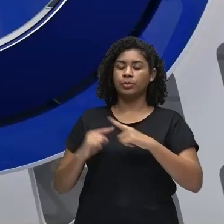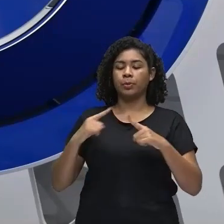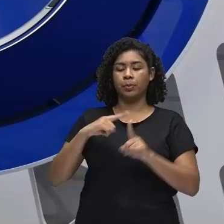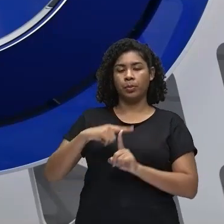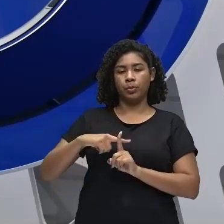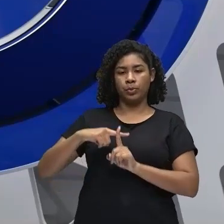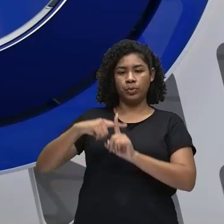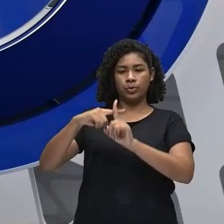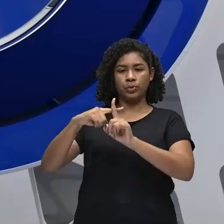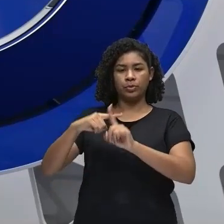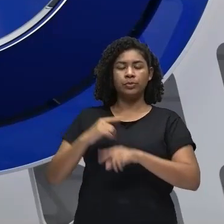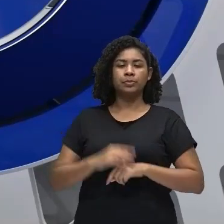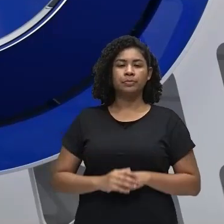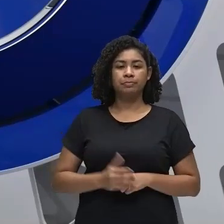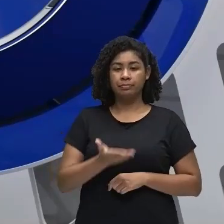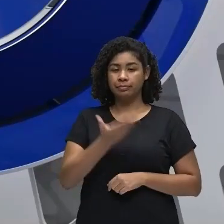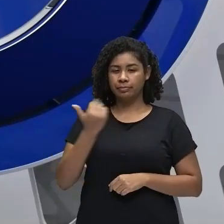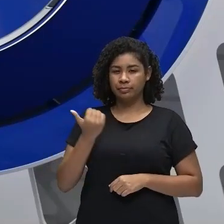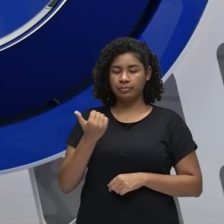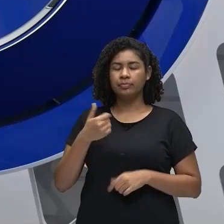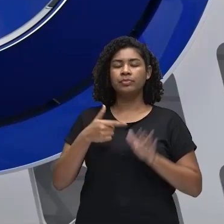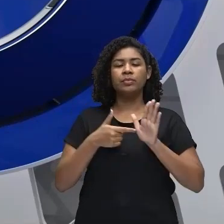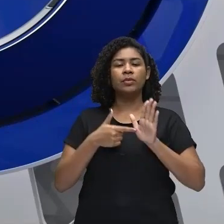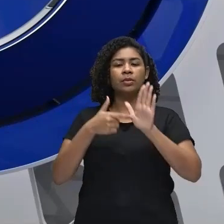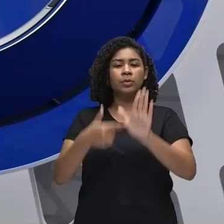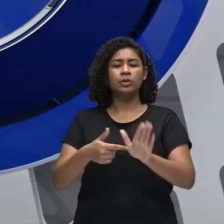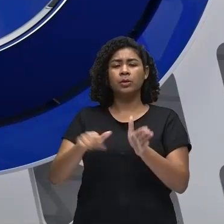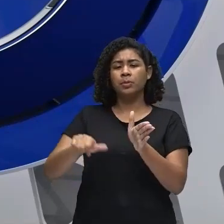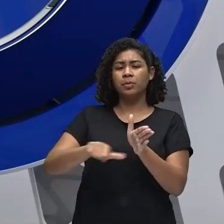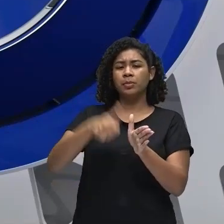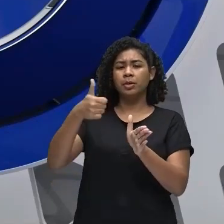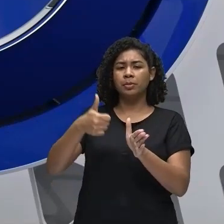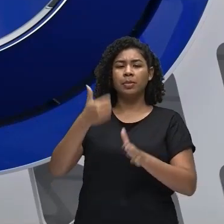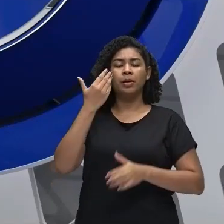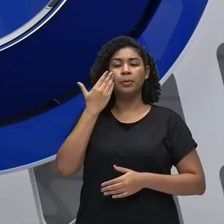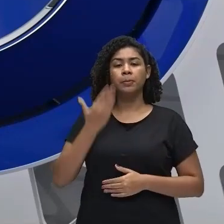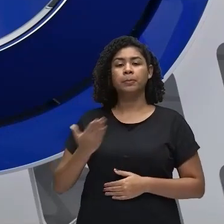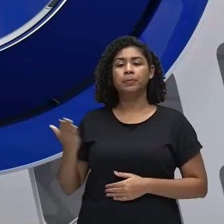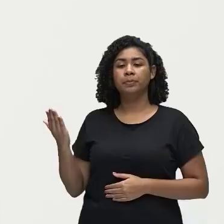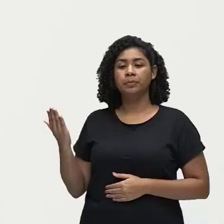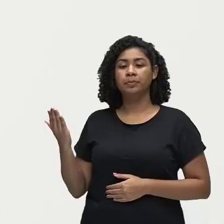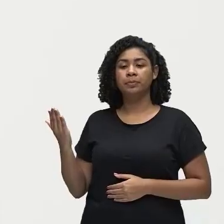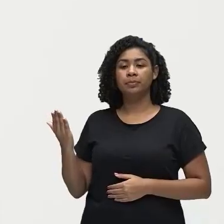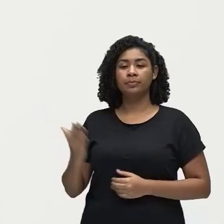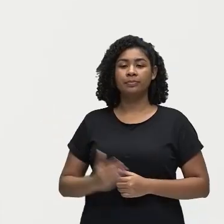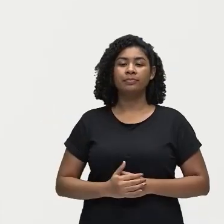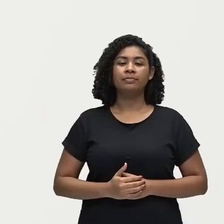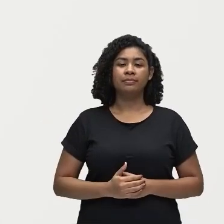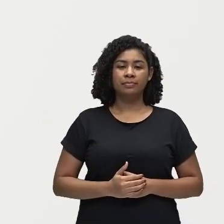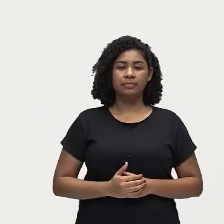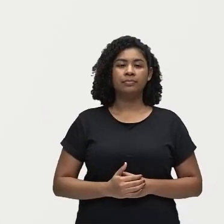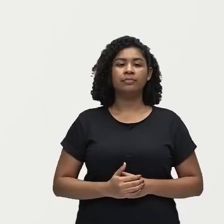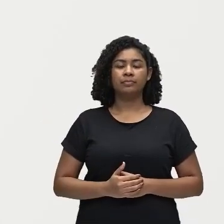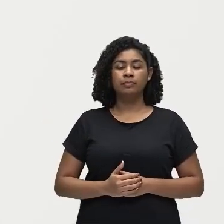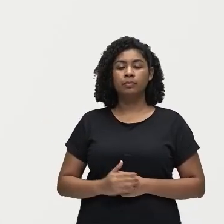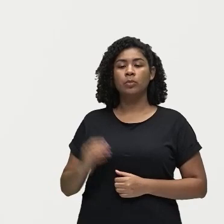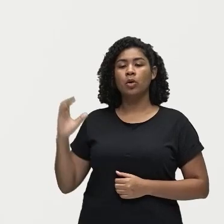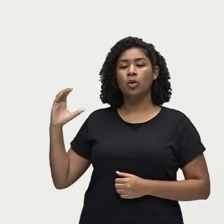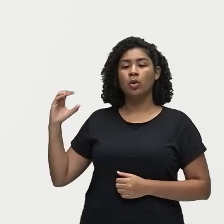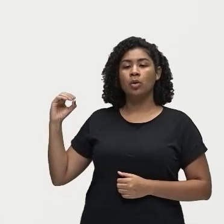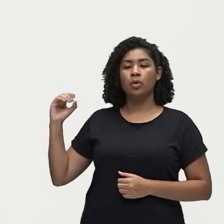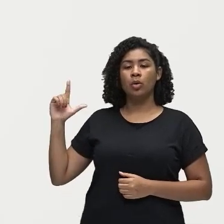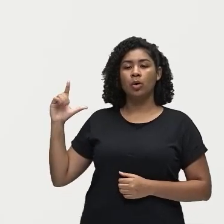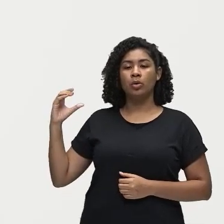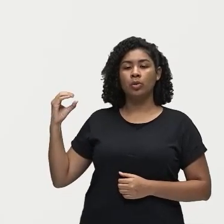Vamos lá? Vamos começar pelo primeiro tipo de relação harmônica, que são as colônias.